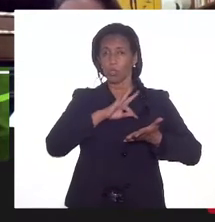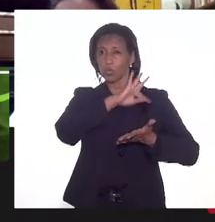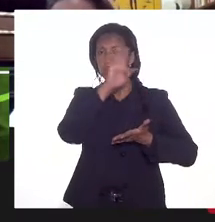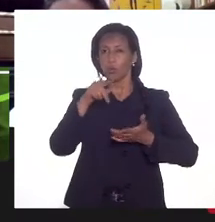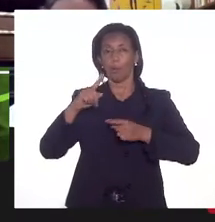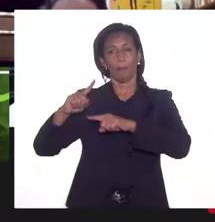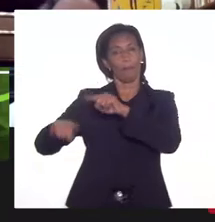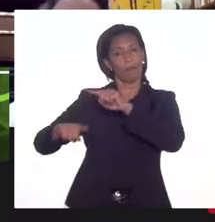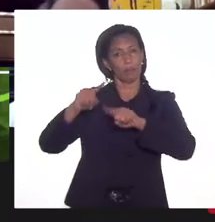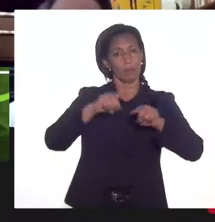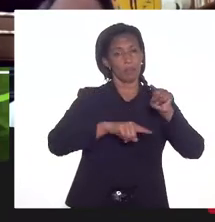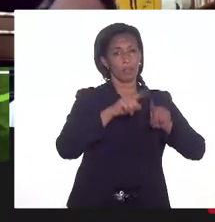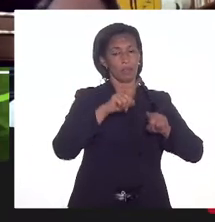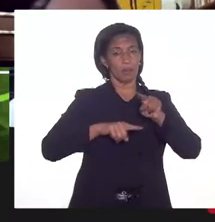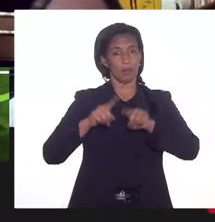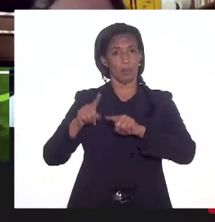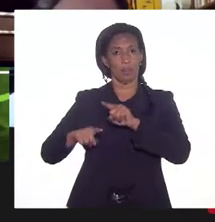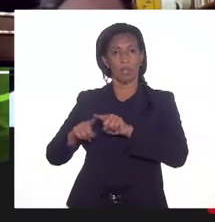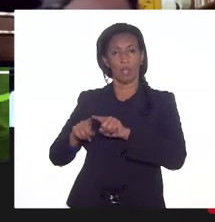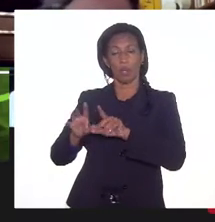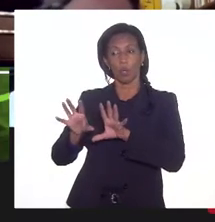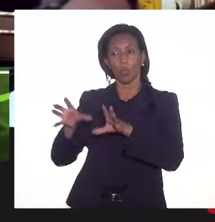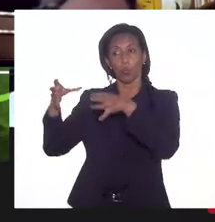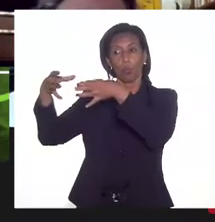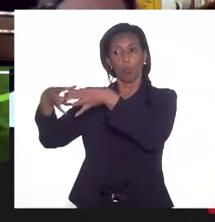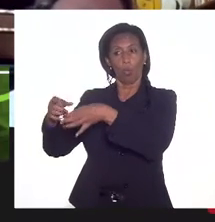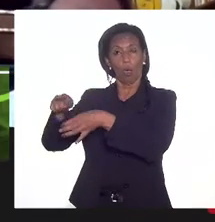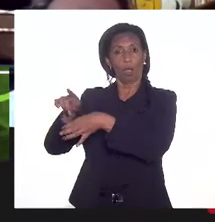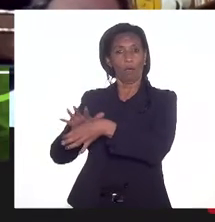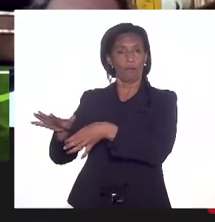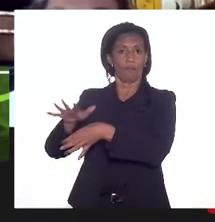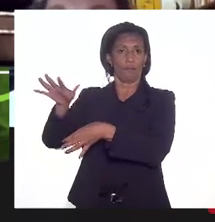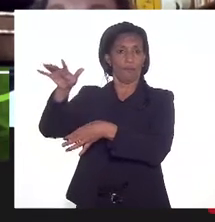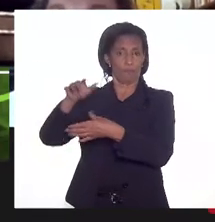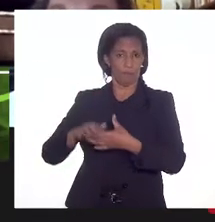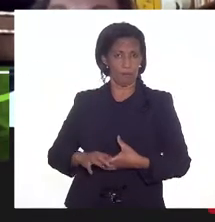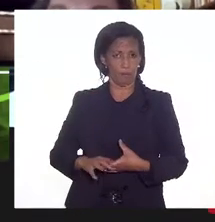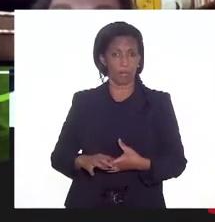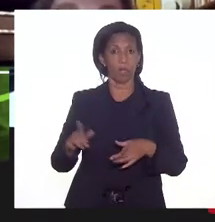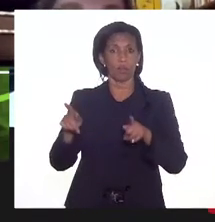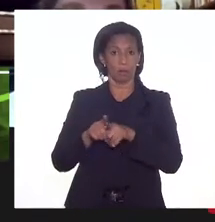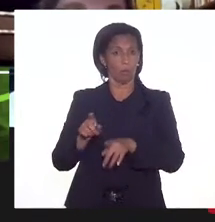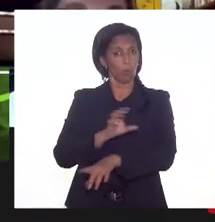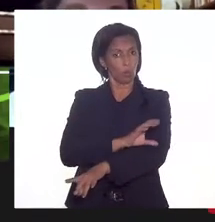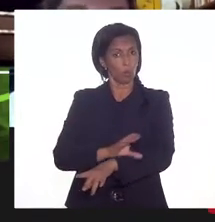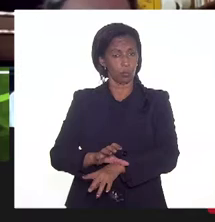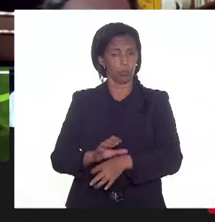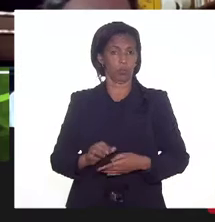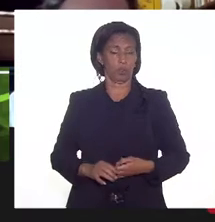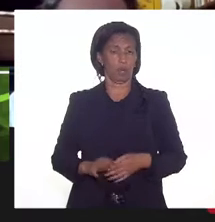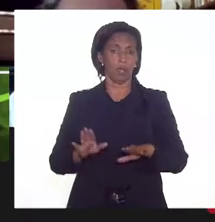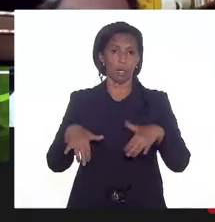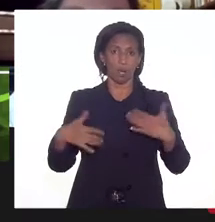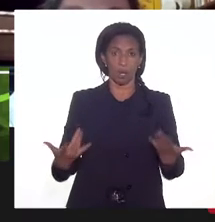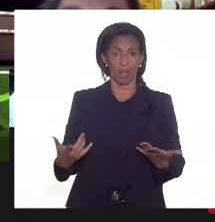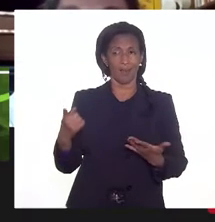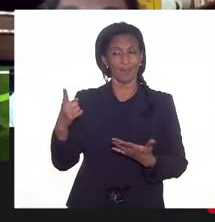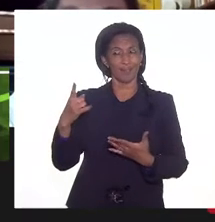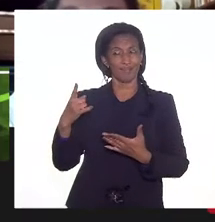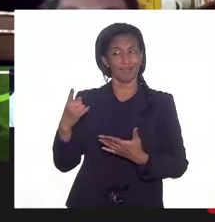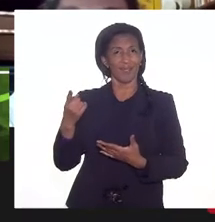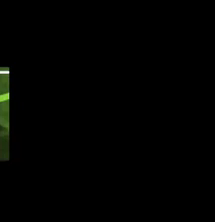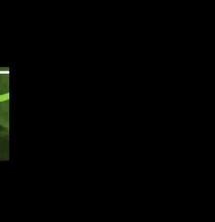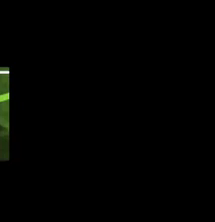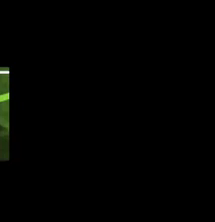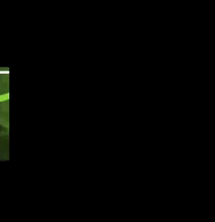existentes nos territórios de favela e demais áreas populares inclusive de cultura né claro que esse levantamento vai tirar